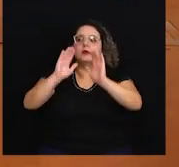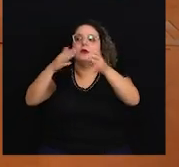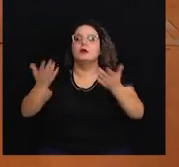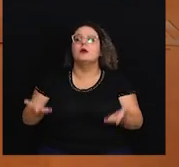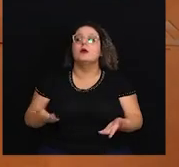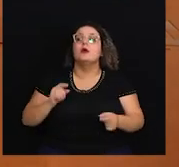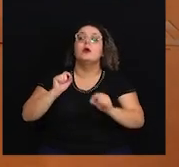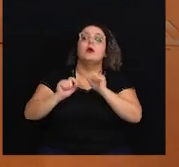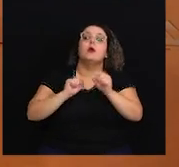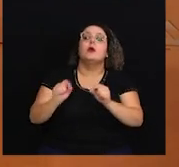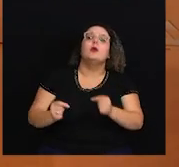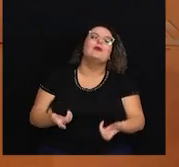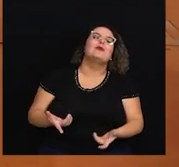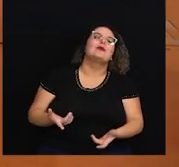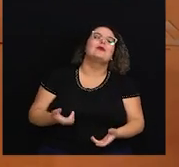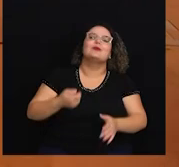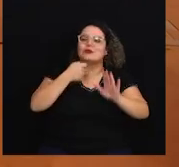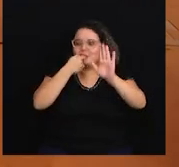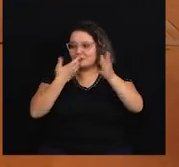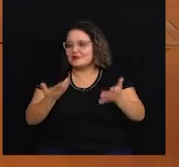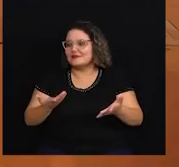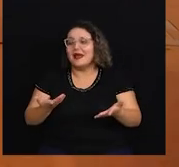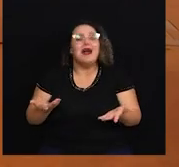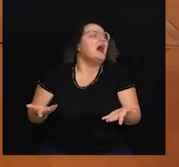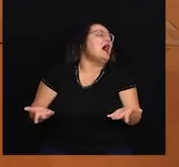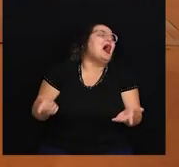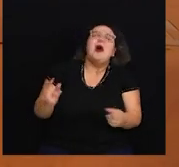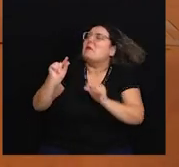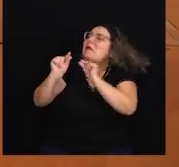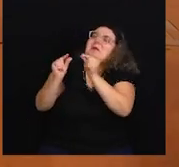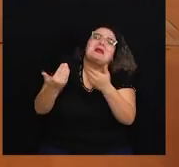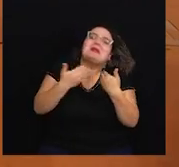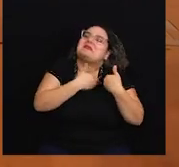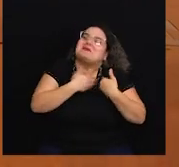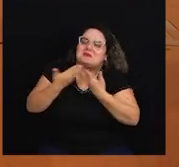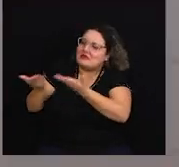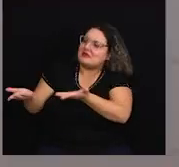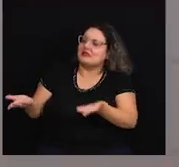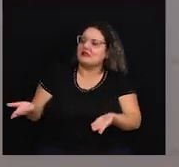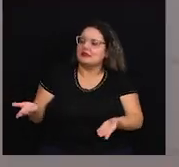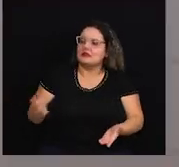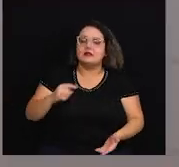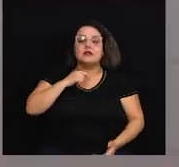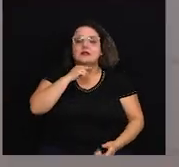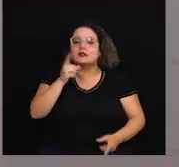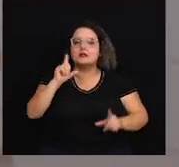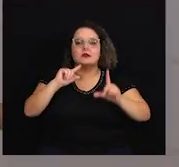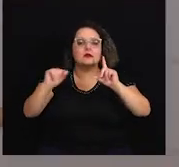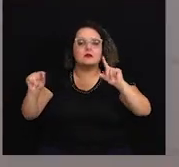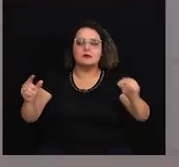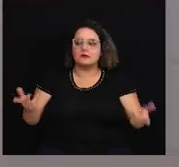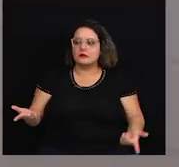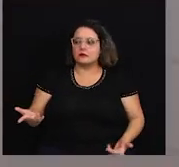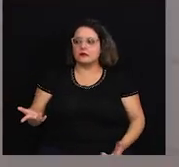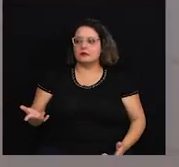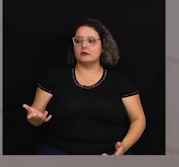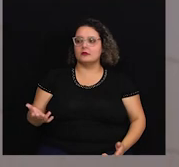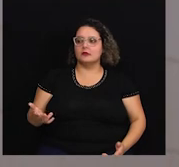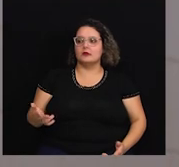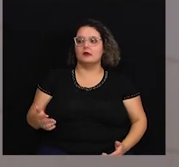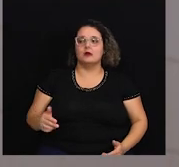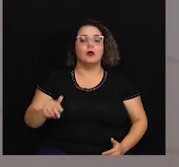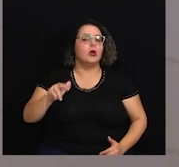depende o prejuízo resolver uma pequena responsabilidade para você nunca viu